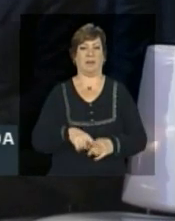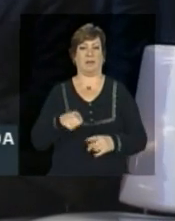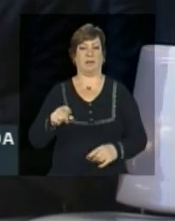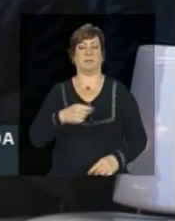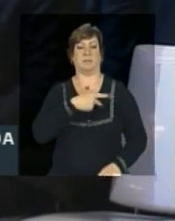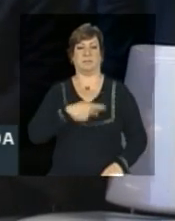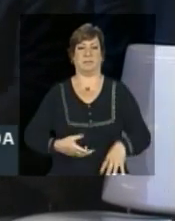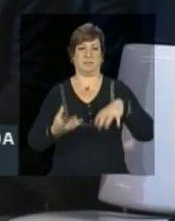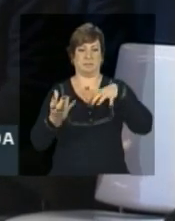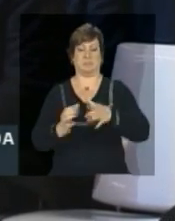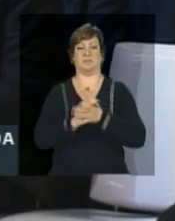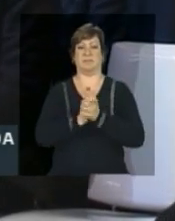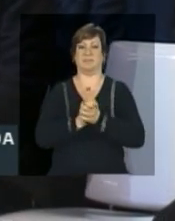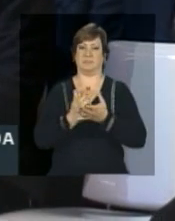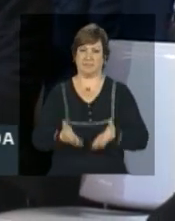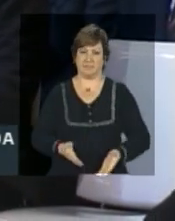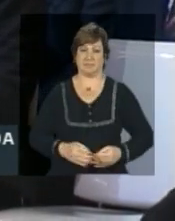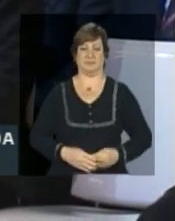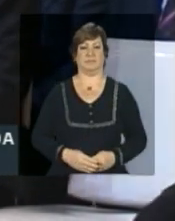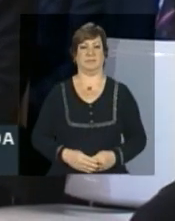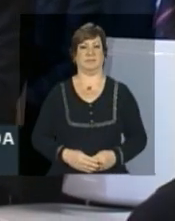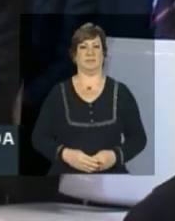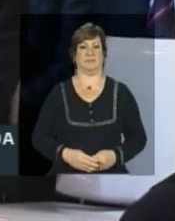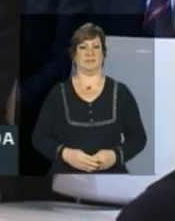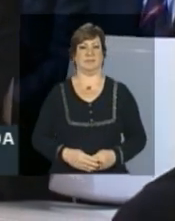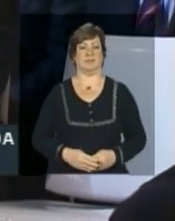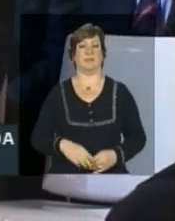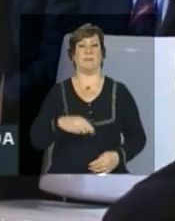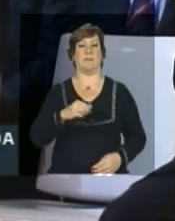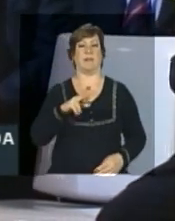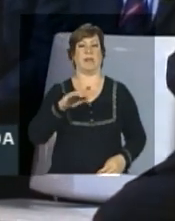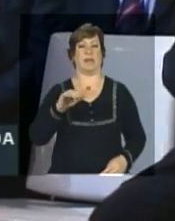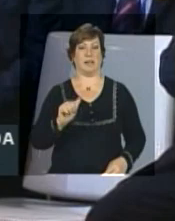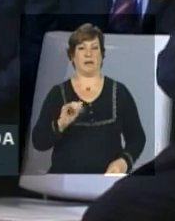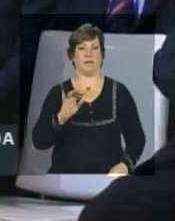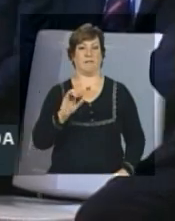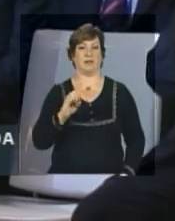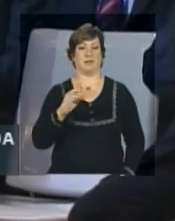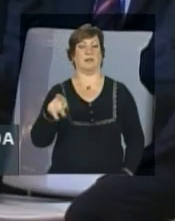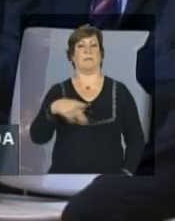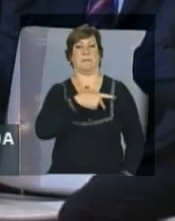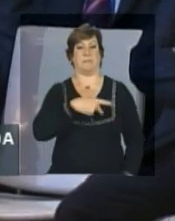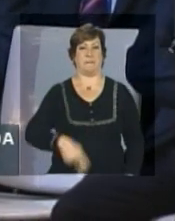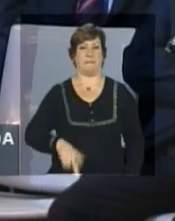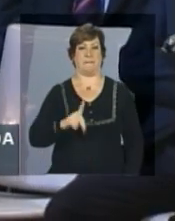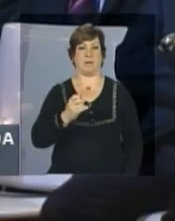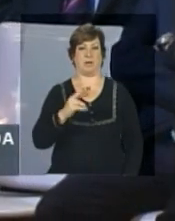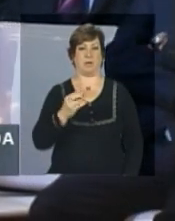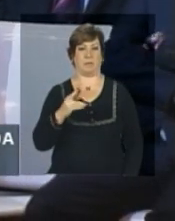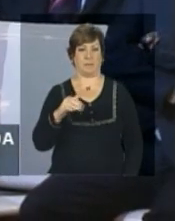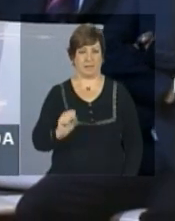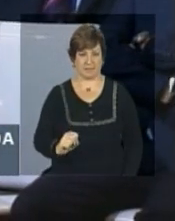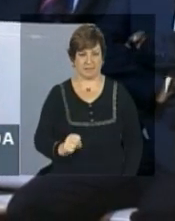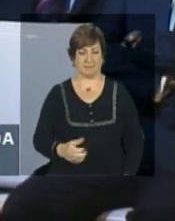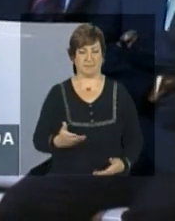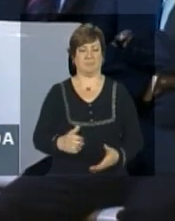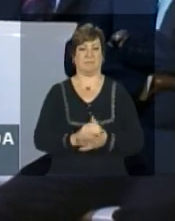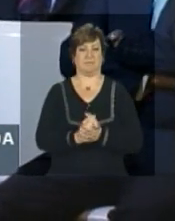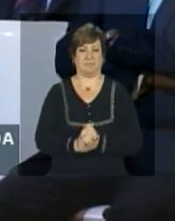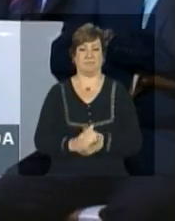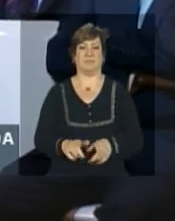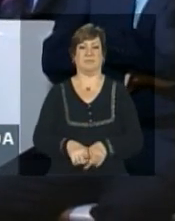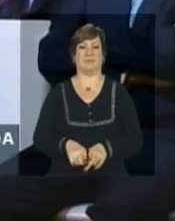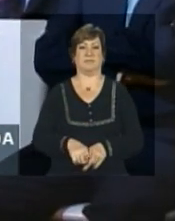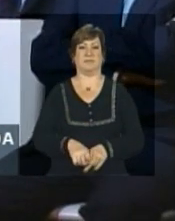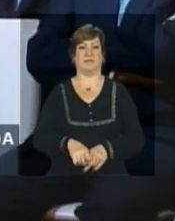da Câmara dos Deputados, Maria das Graças Foster, presidenta da Petrobras,